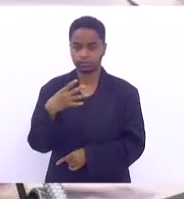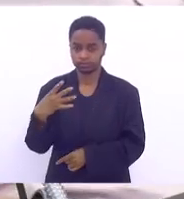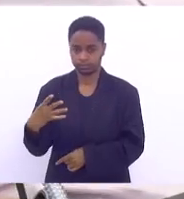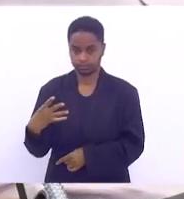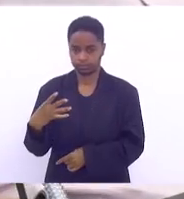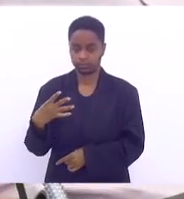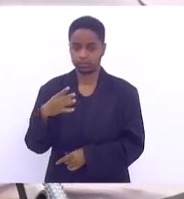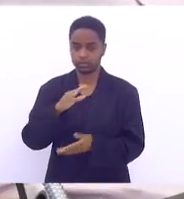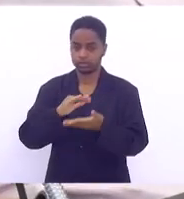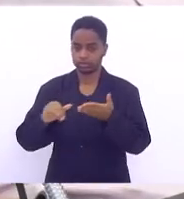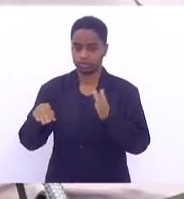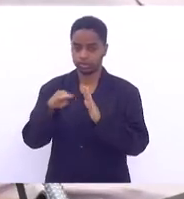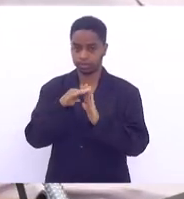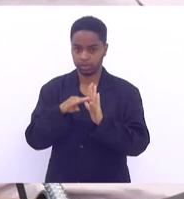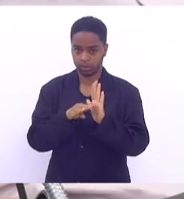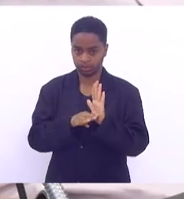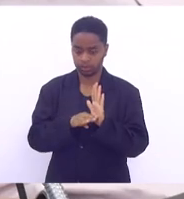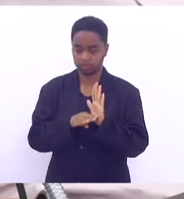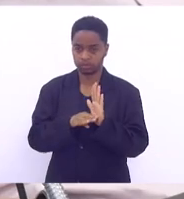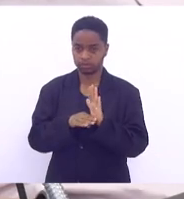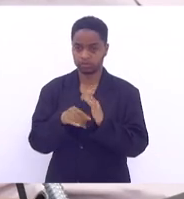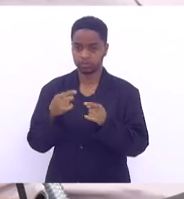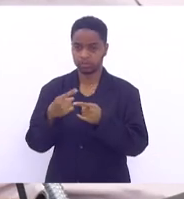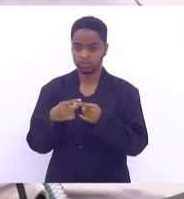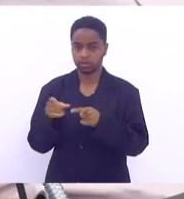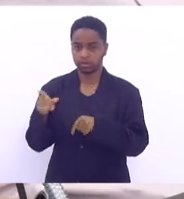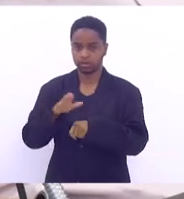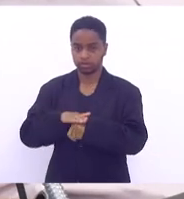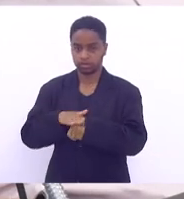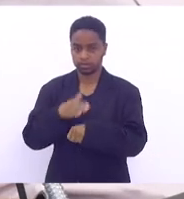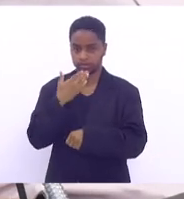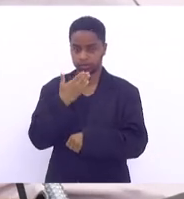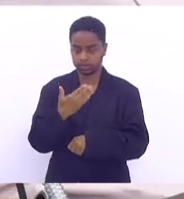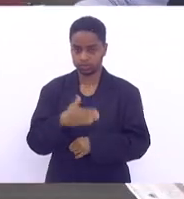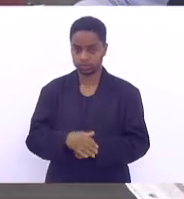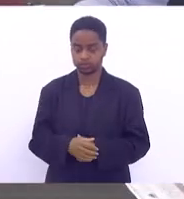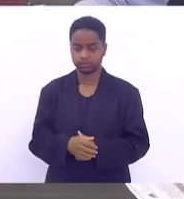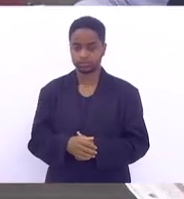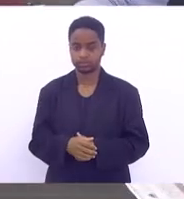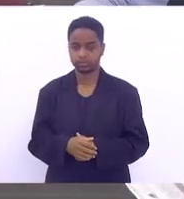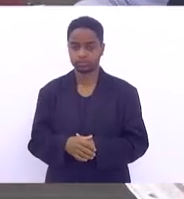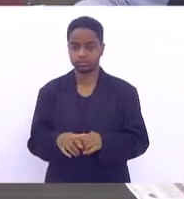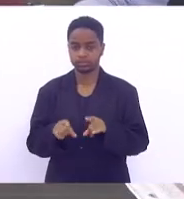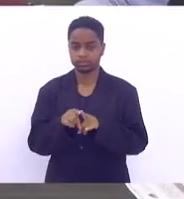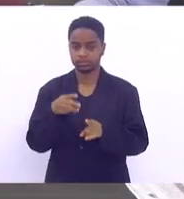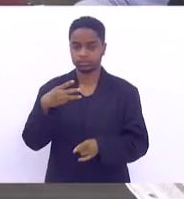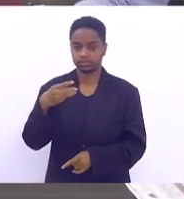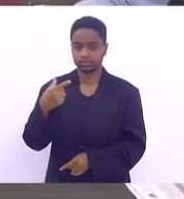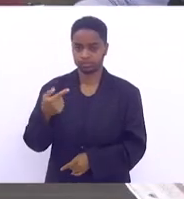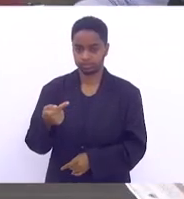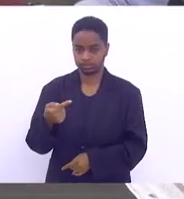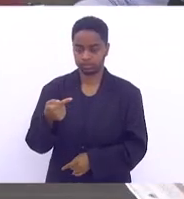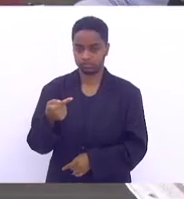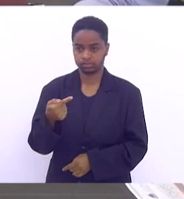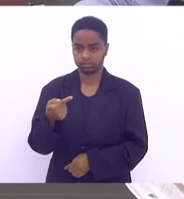34 está retirado de pauta a pedido da autora. E o 37...